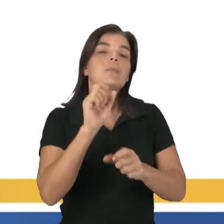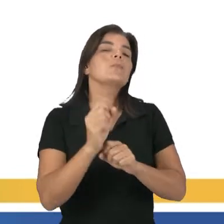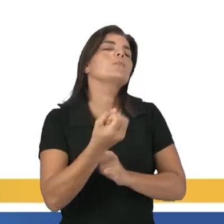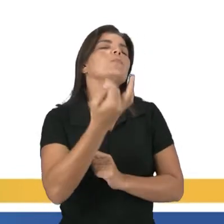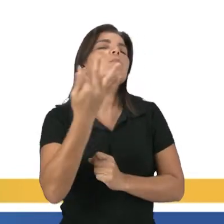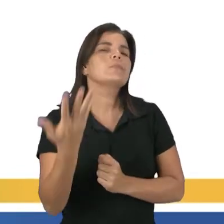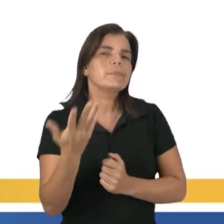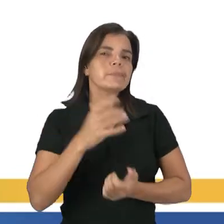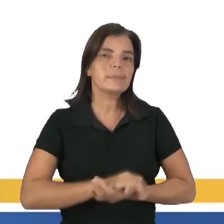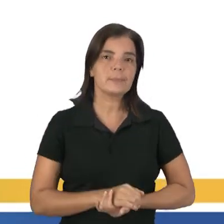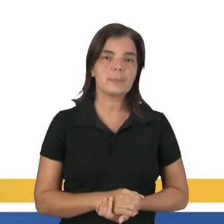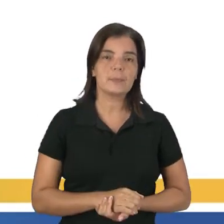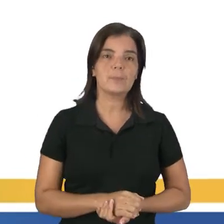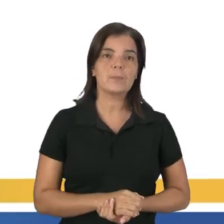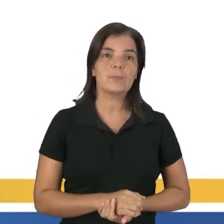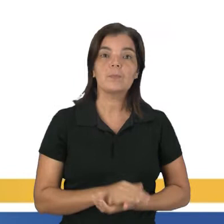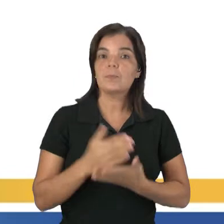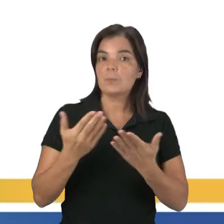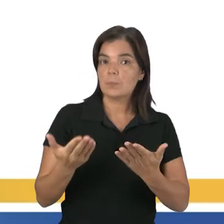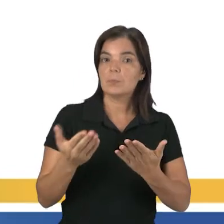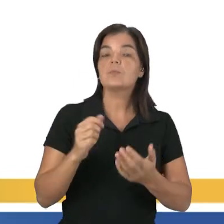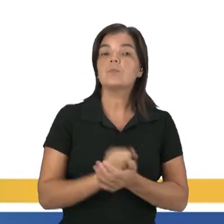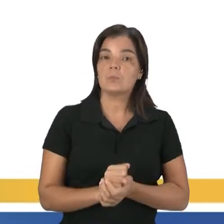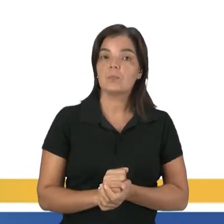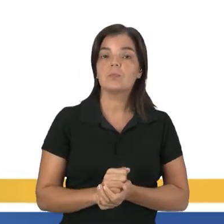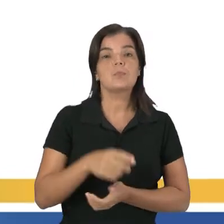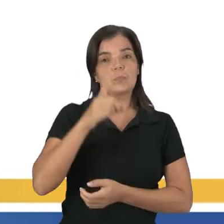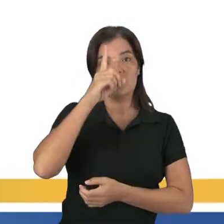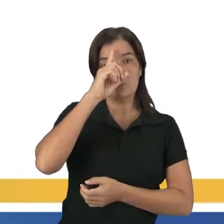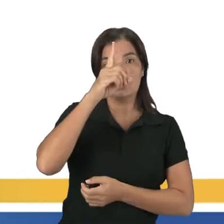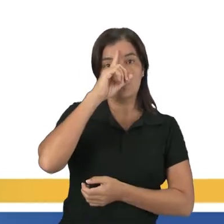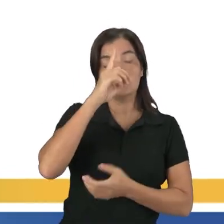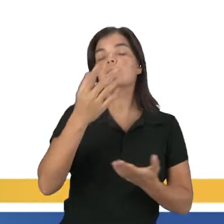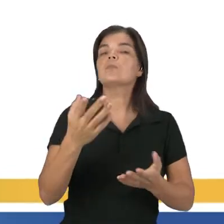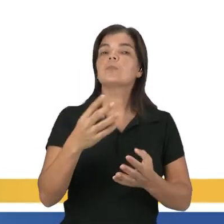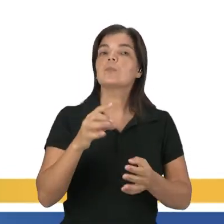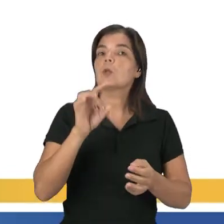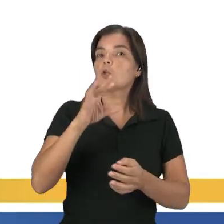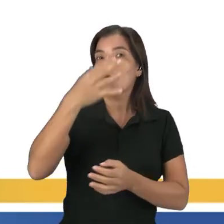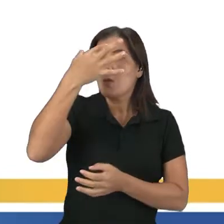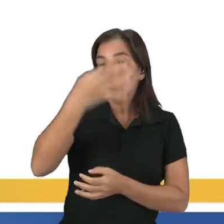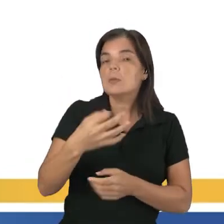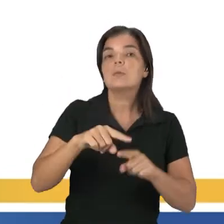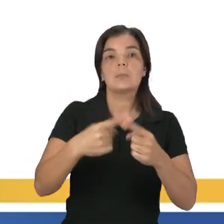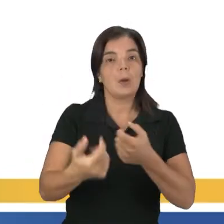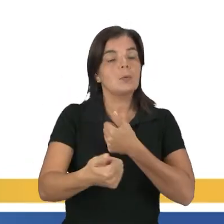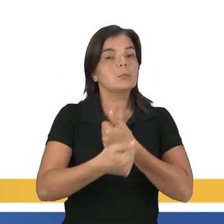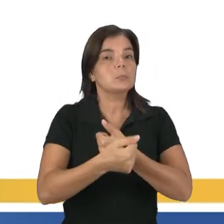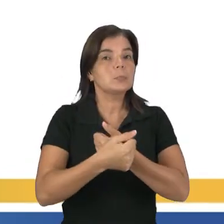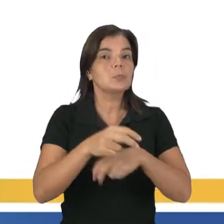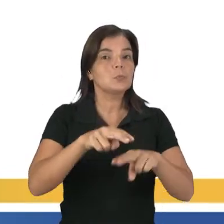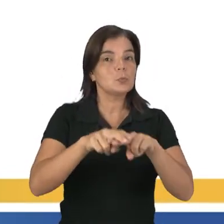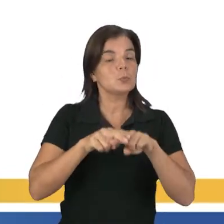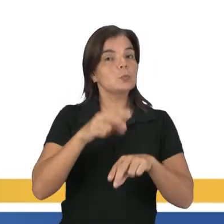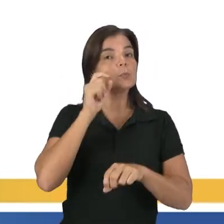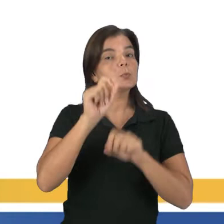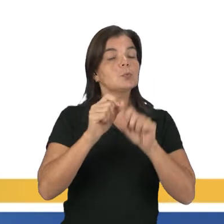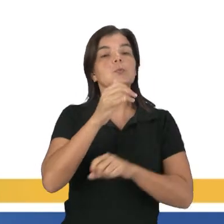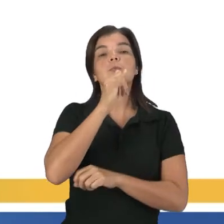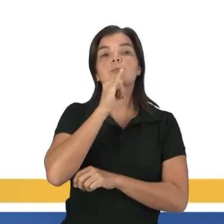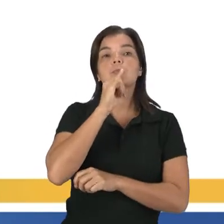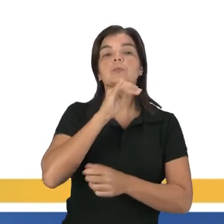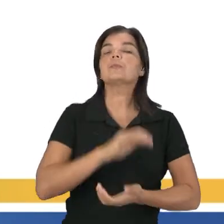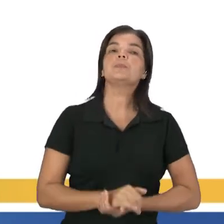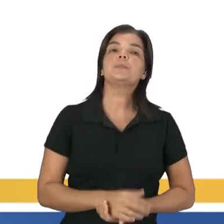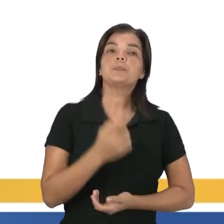é de quanto, né? Então, é um problema do dia a dia, né? Não é que vai ser exato, mas é aproximado. Por isso que a gente trabalha com esse exemplo